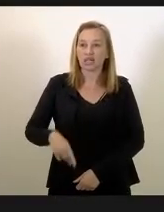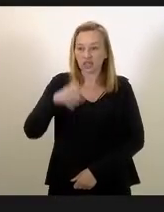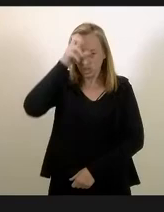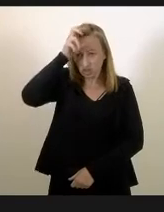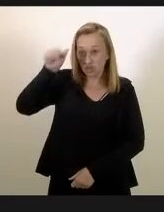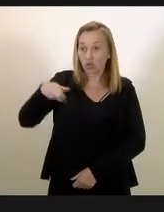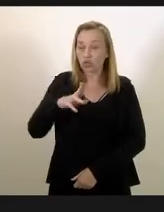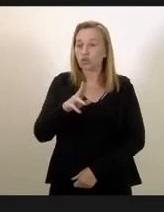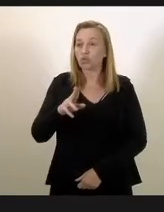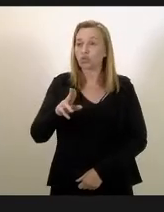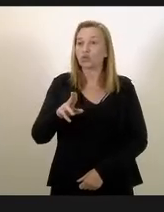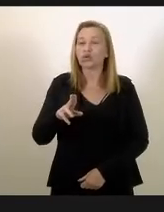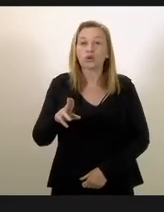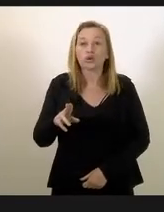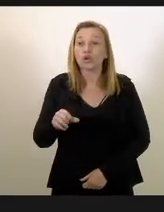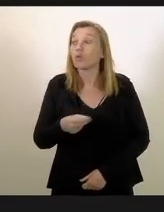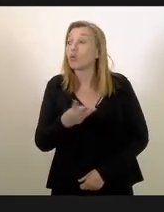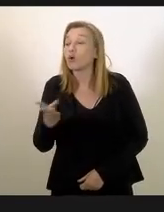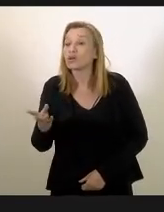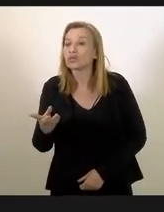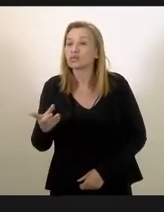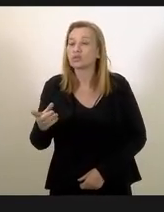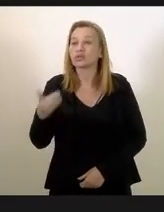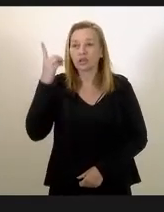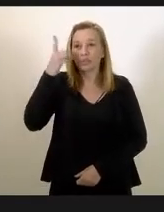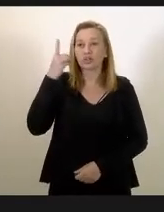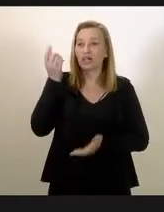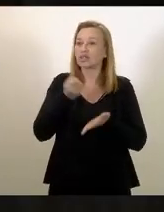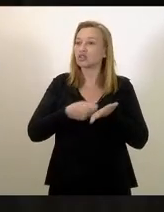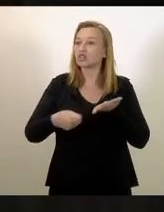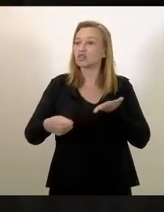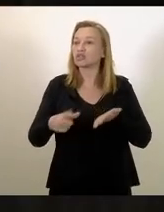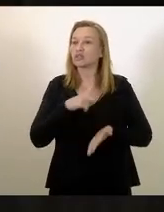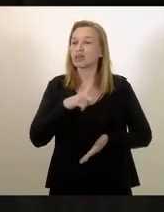informar quantas deputados ainda estão inscritos